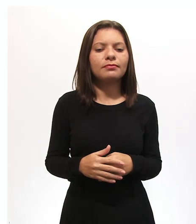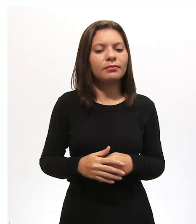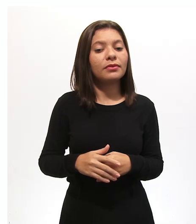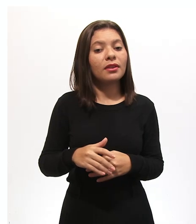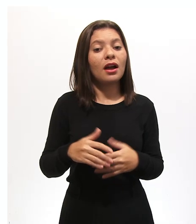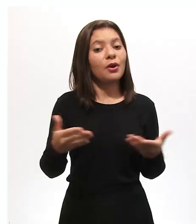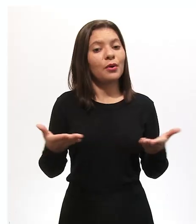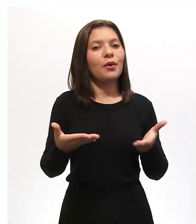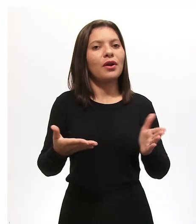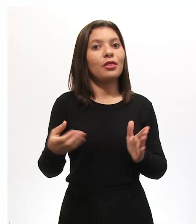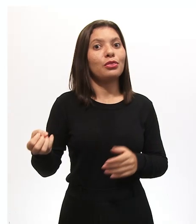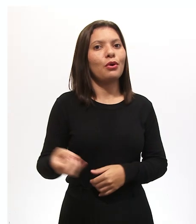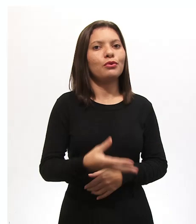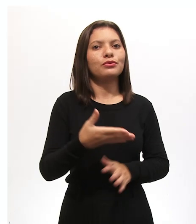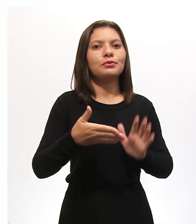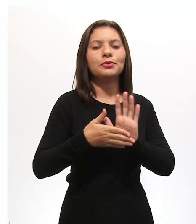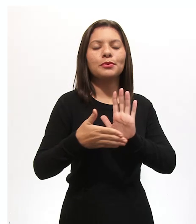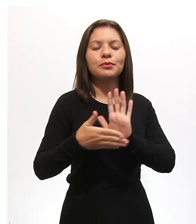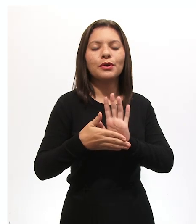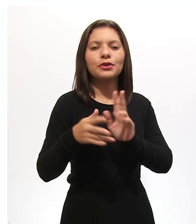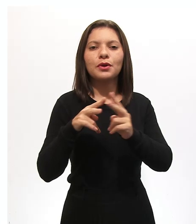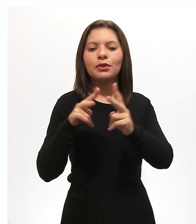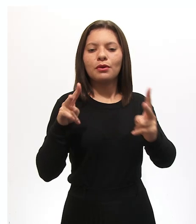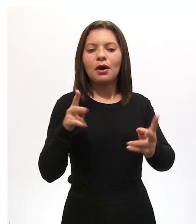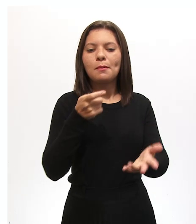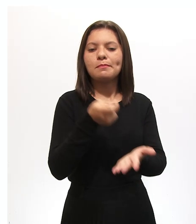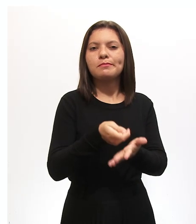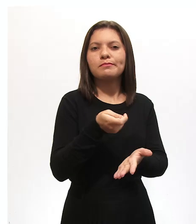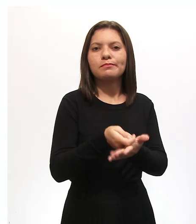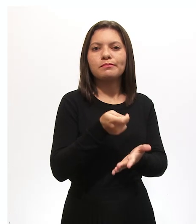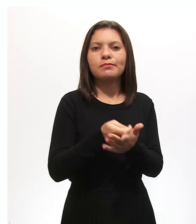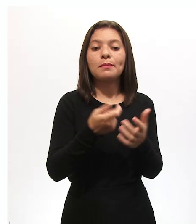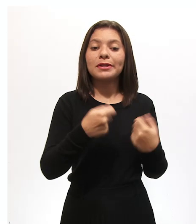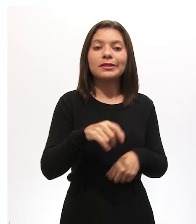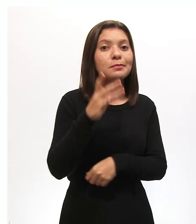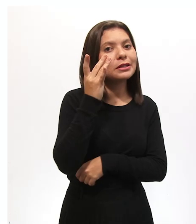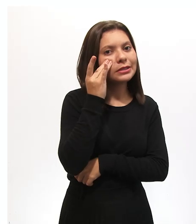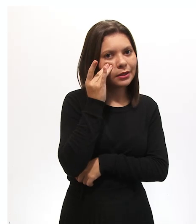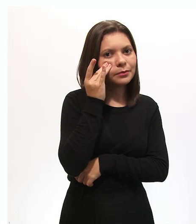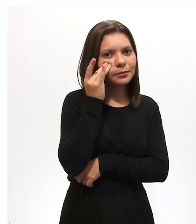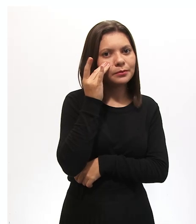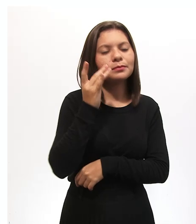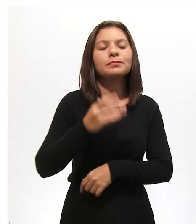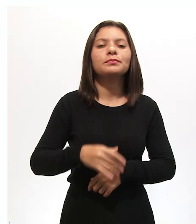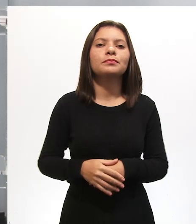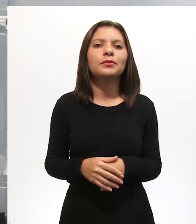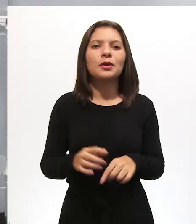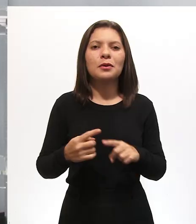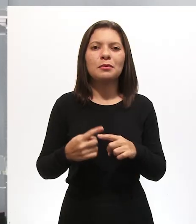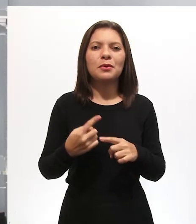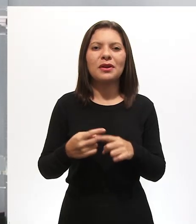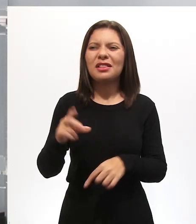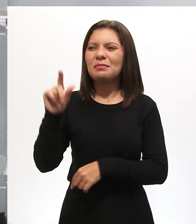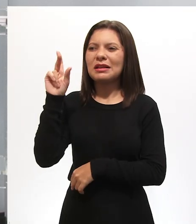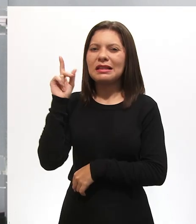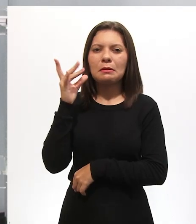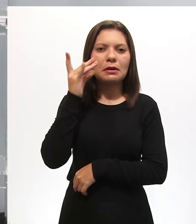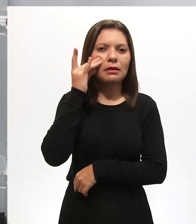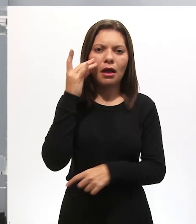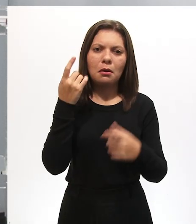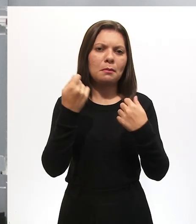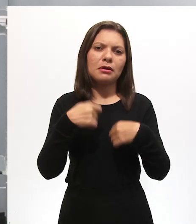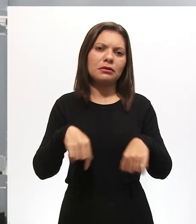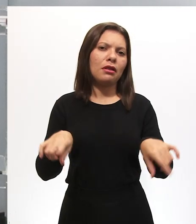nova política do EAD. Vem com a obrigatoriedade de atividades presenciais, que até então não era necessário para